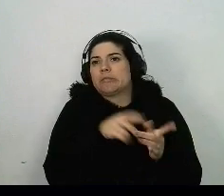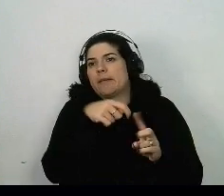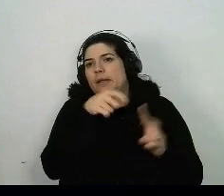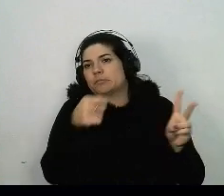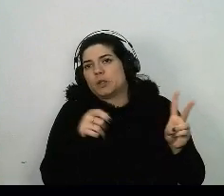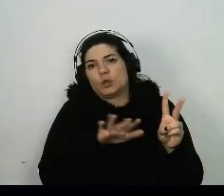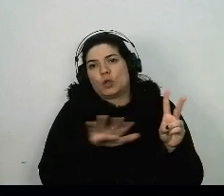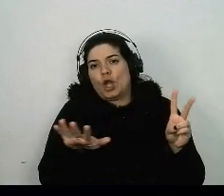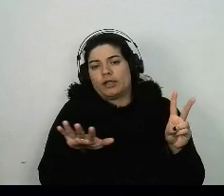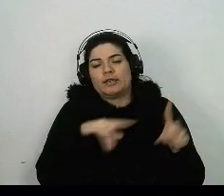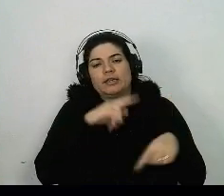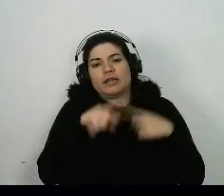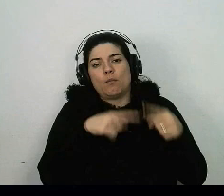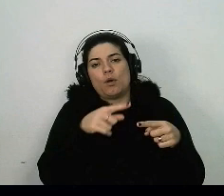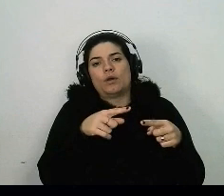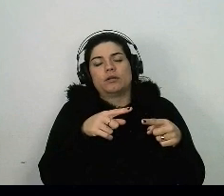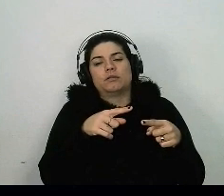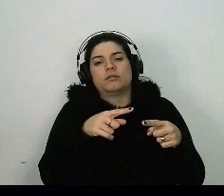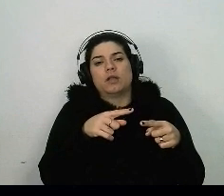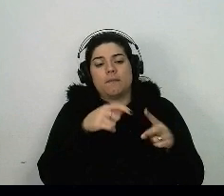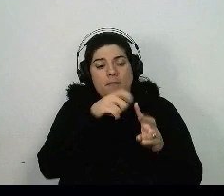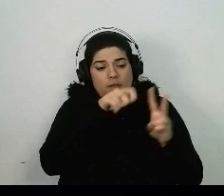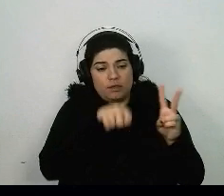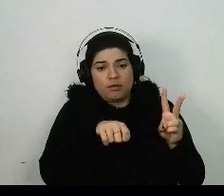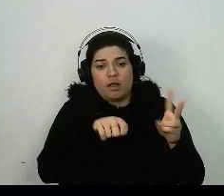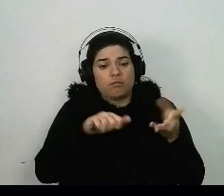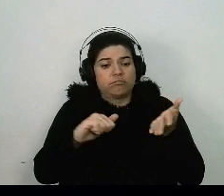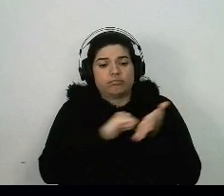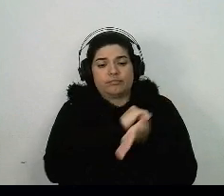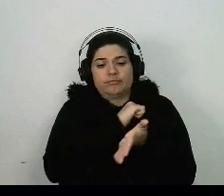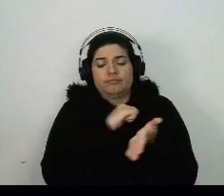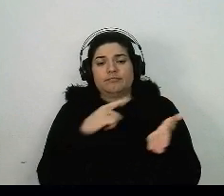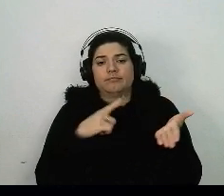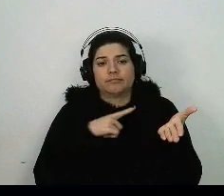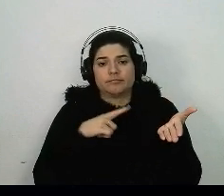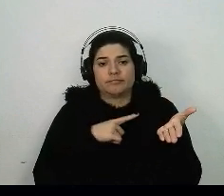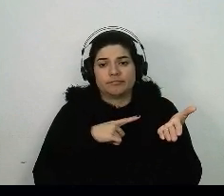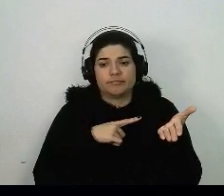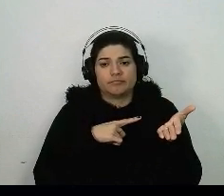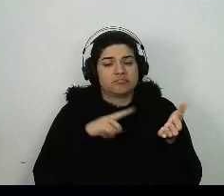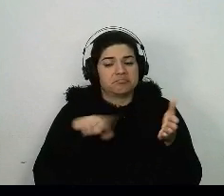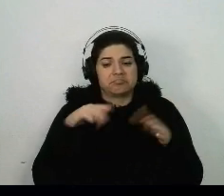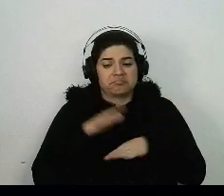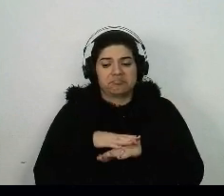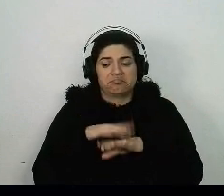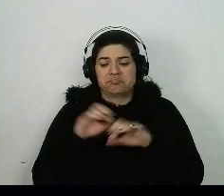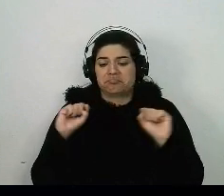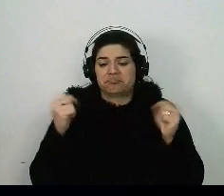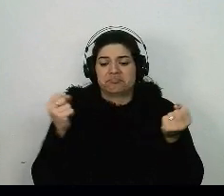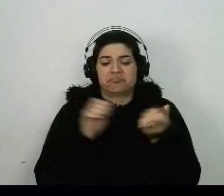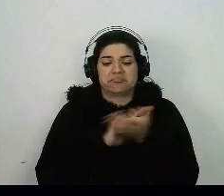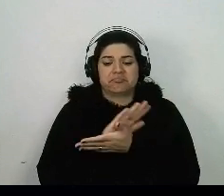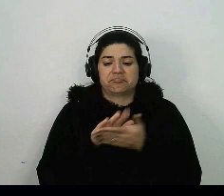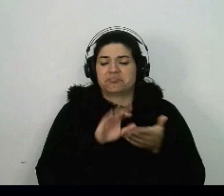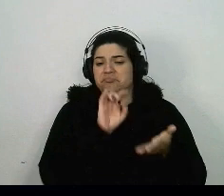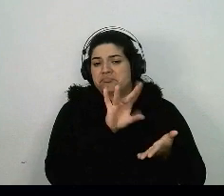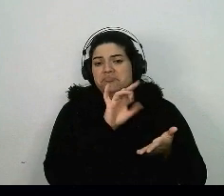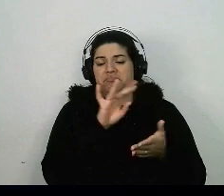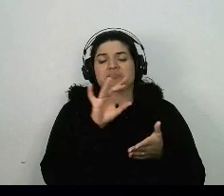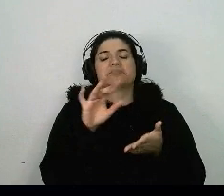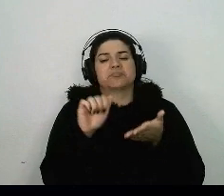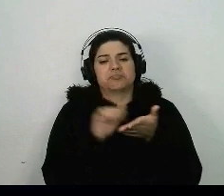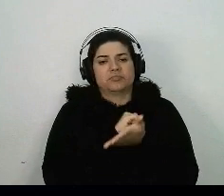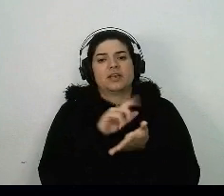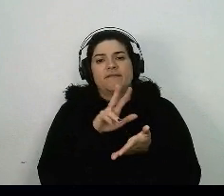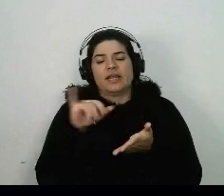E aí, passado aquele tempo, ele é excluído, sem a gente fazer nenhum esforço. E mantendo só as versões